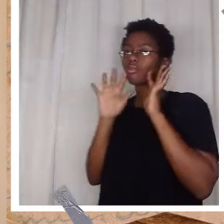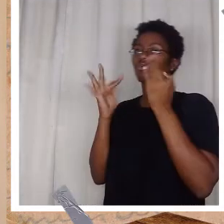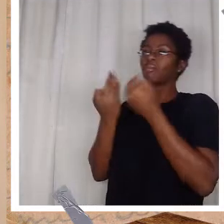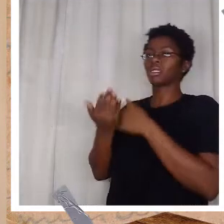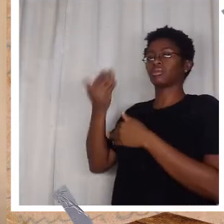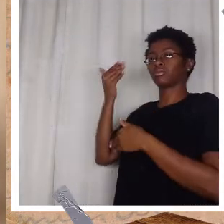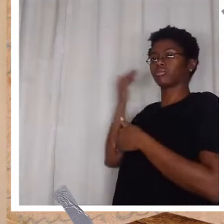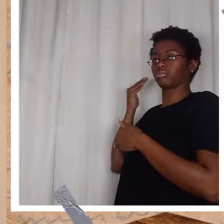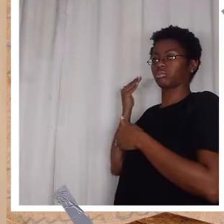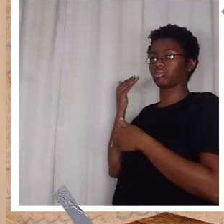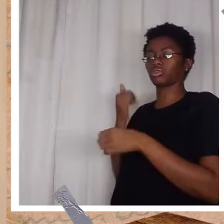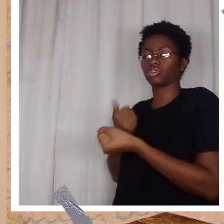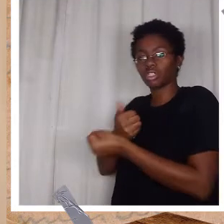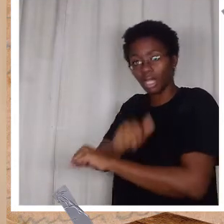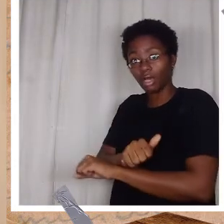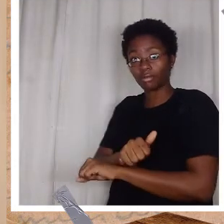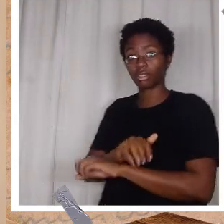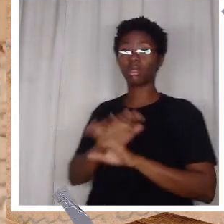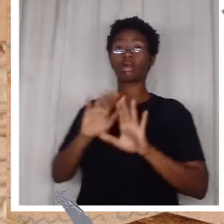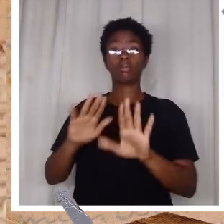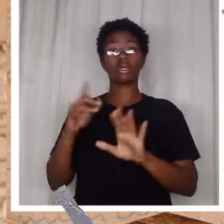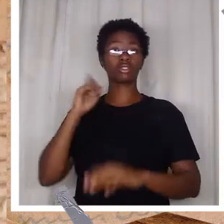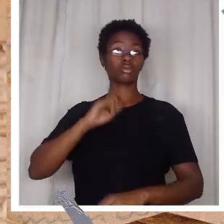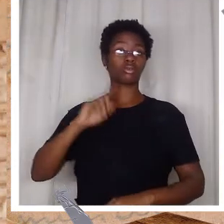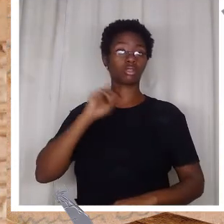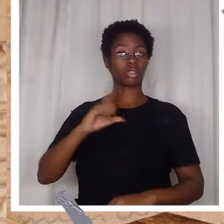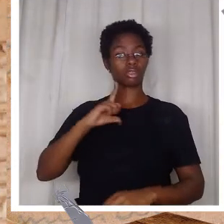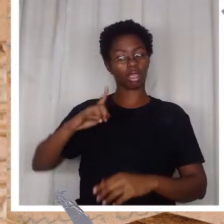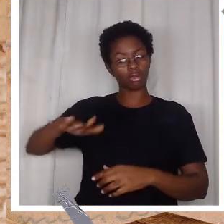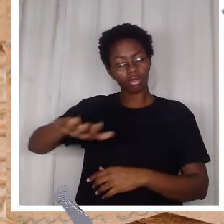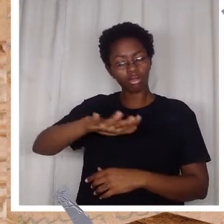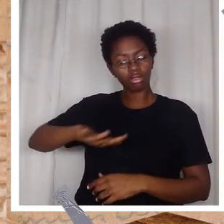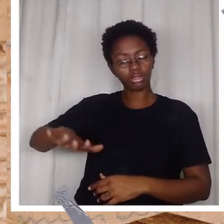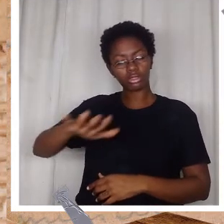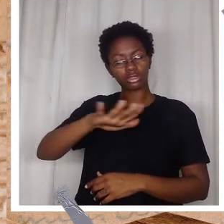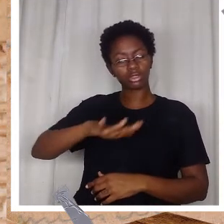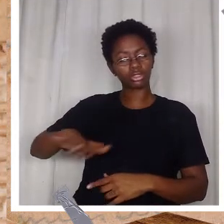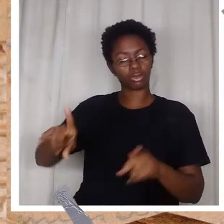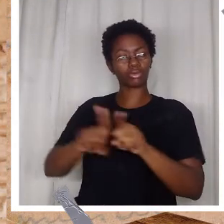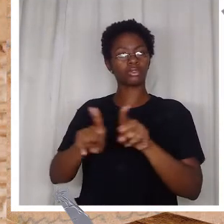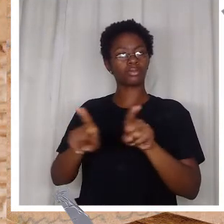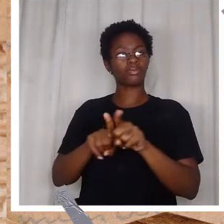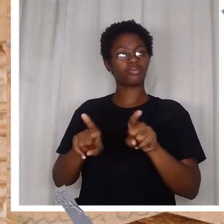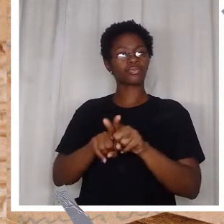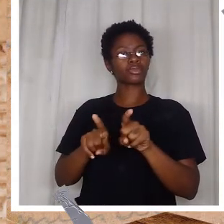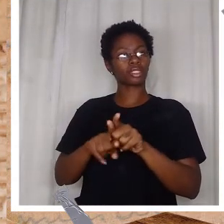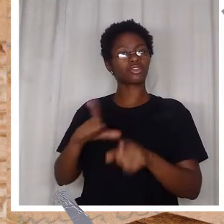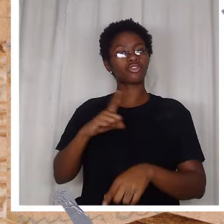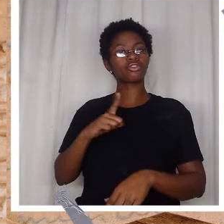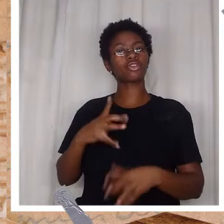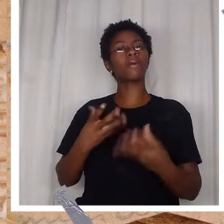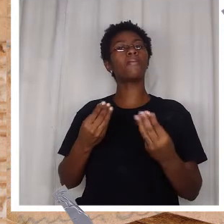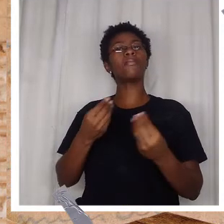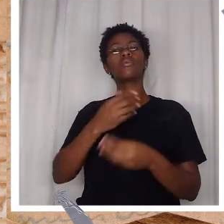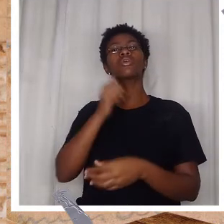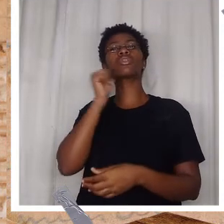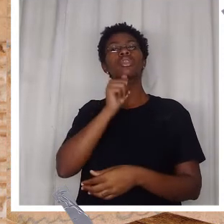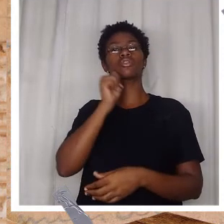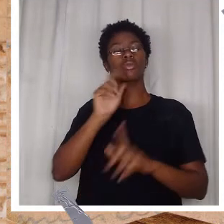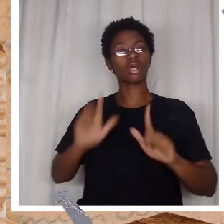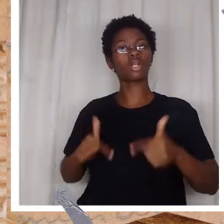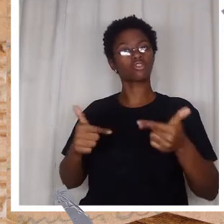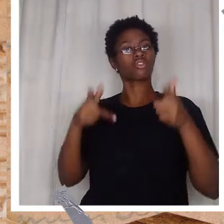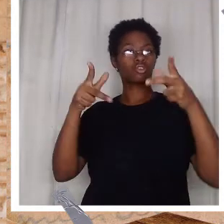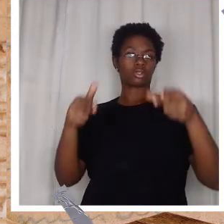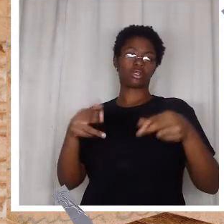E em Minas Gerais, em uma região que também havia muitas mulheres com essa